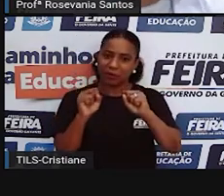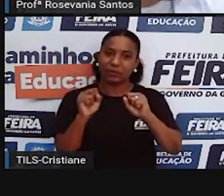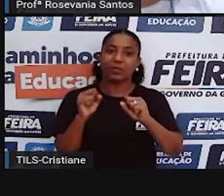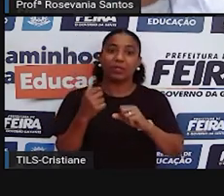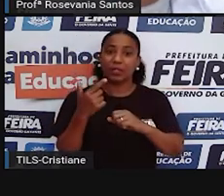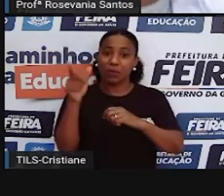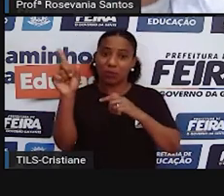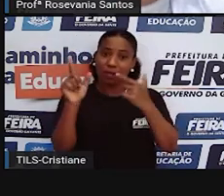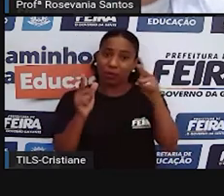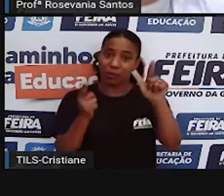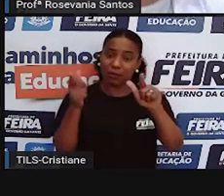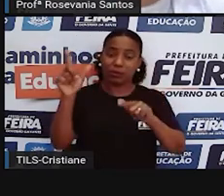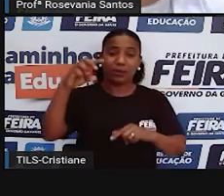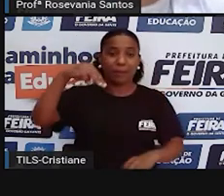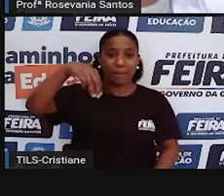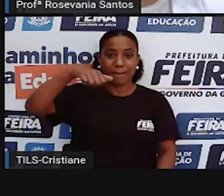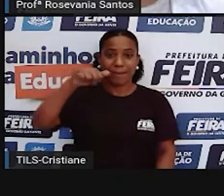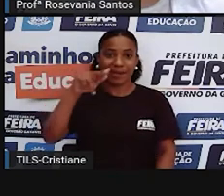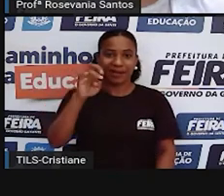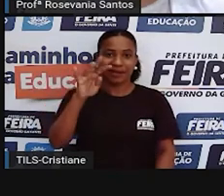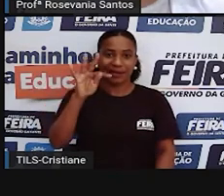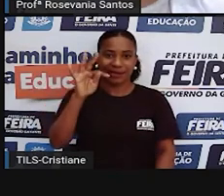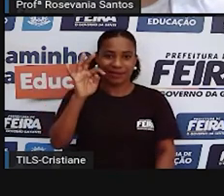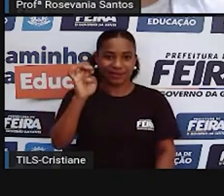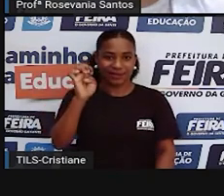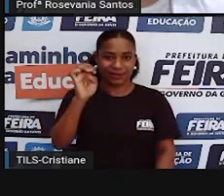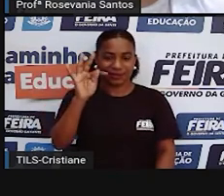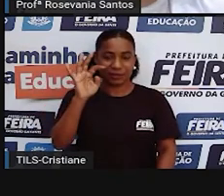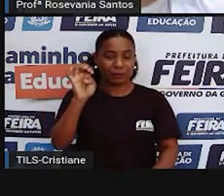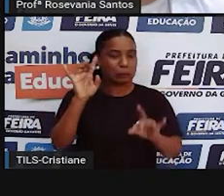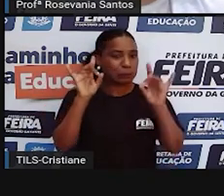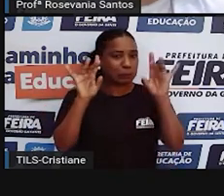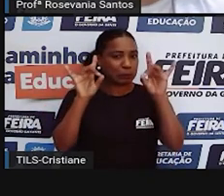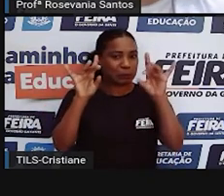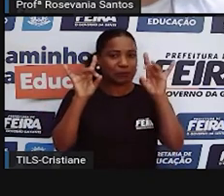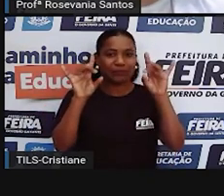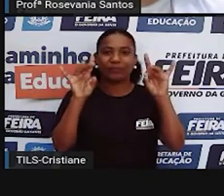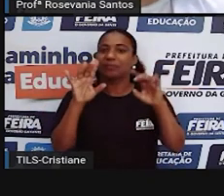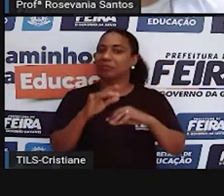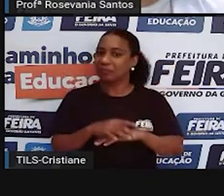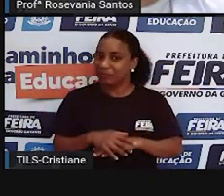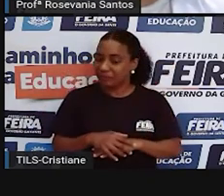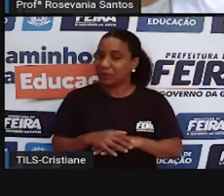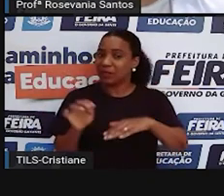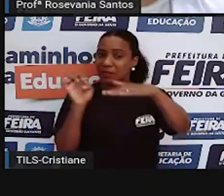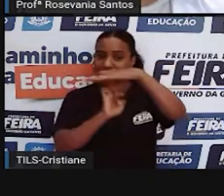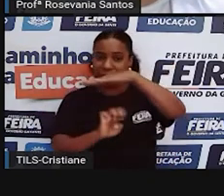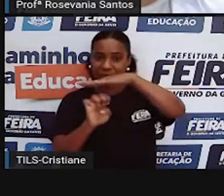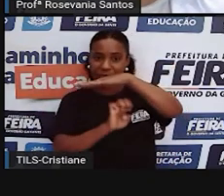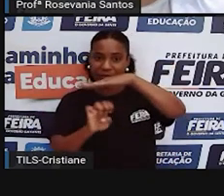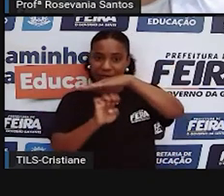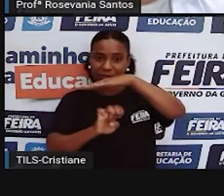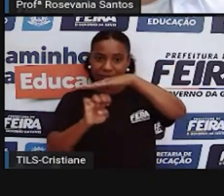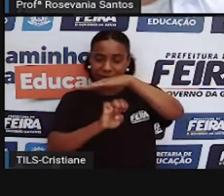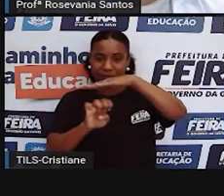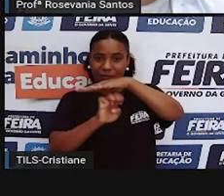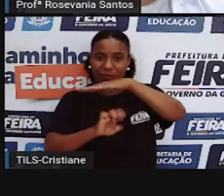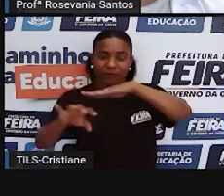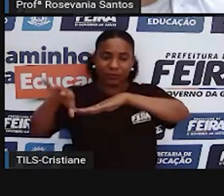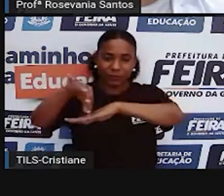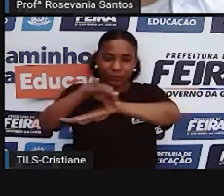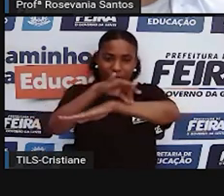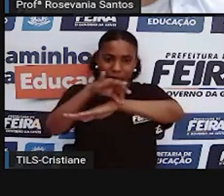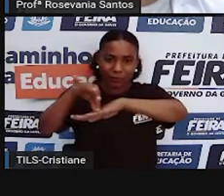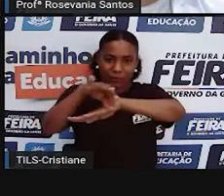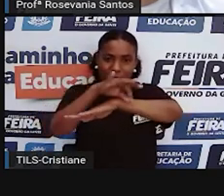mais sofisticadas. A exemplo, né, dessas maquetes que as empresas, né, na área, né,